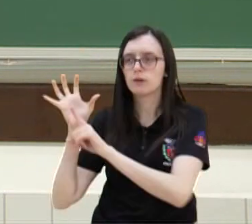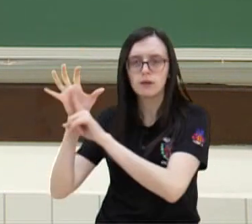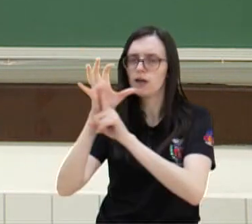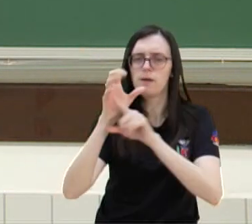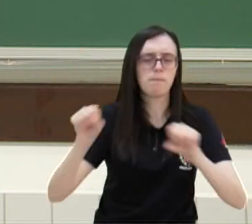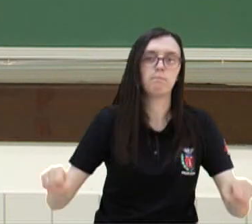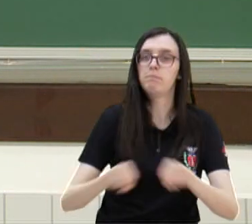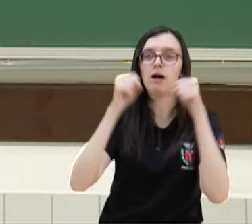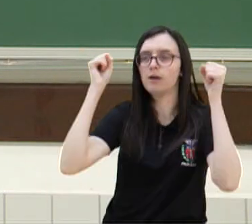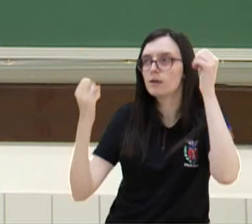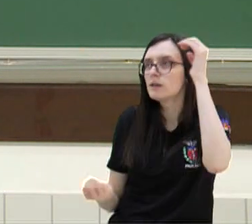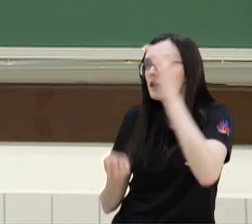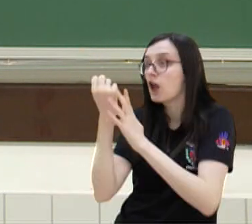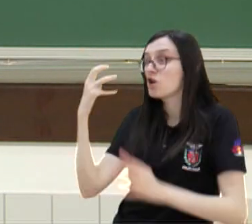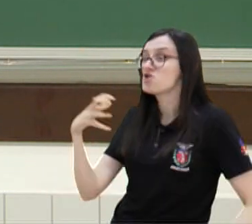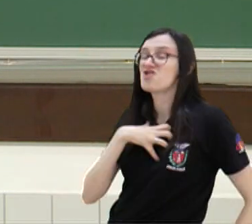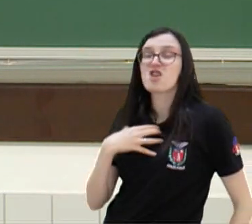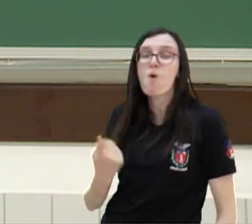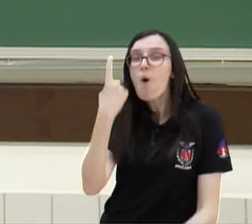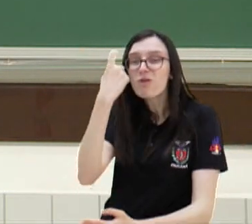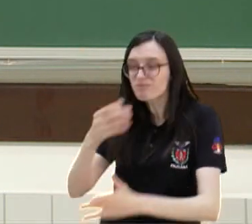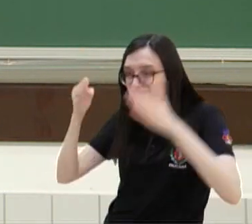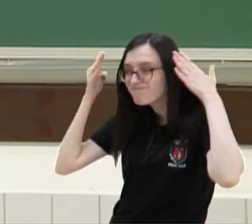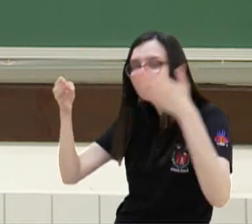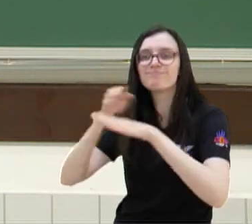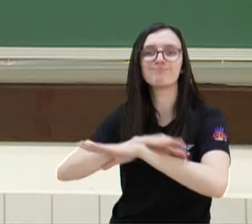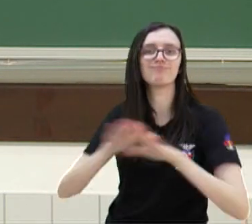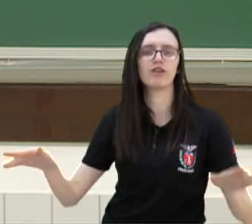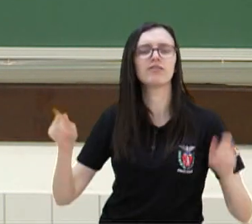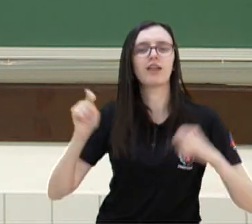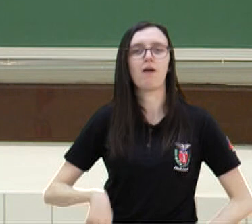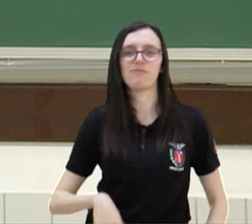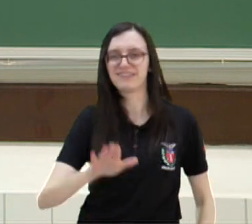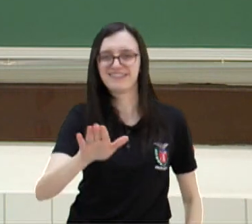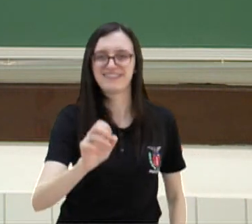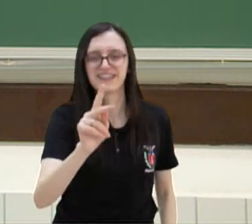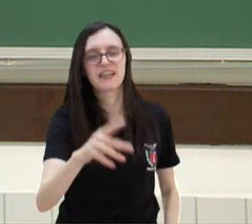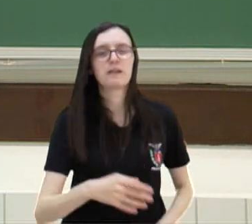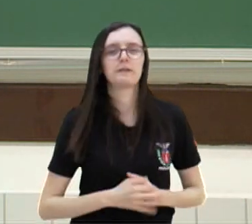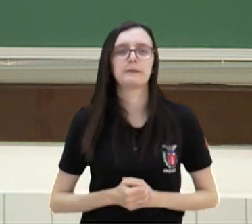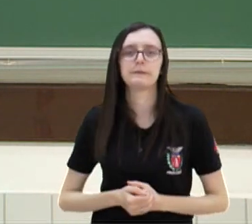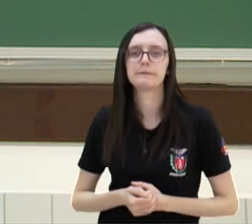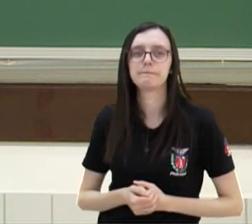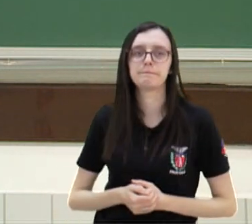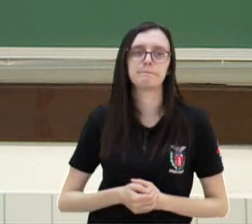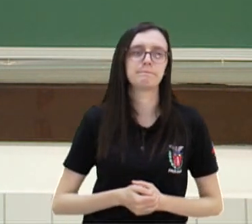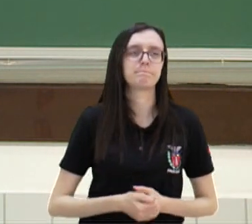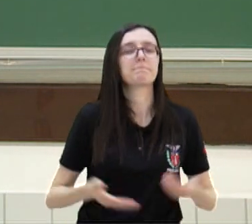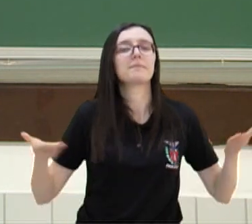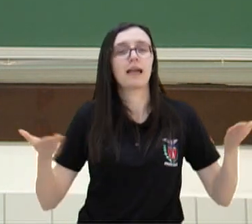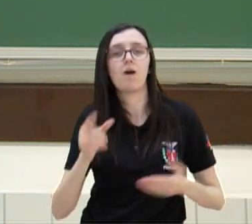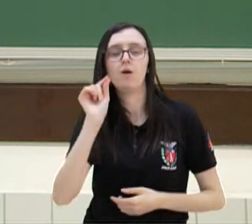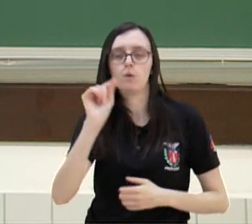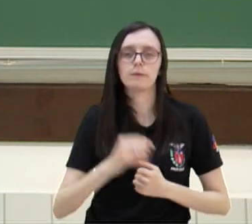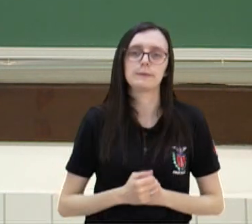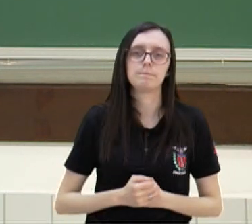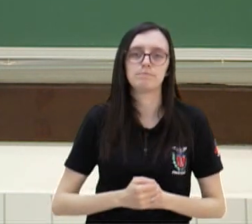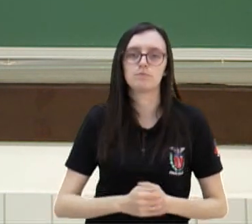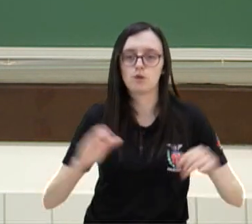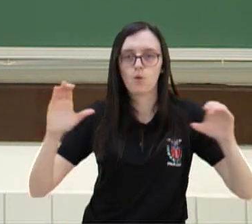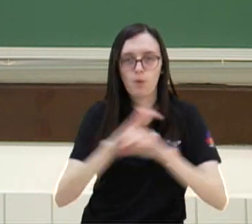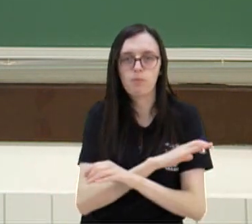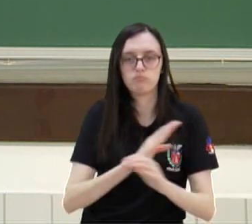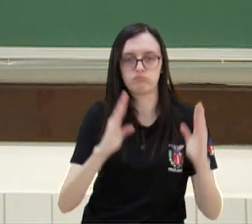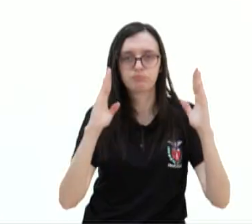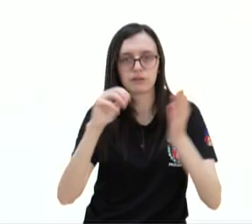criaram um estilo único. Então, uma simbiose que deu certo, ok? Agora, para completar a